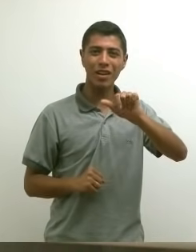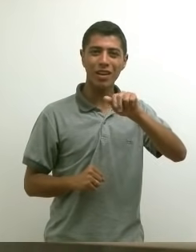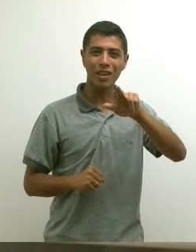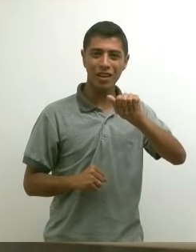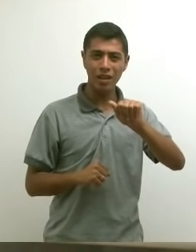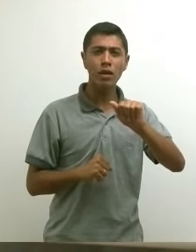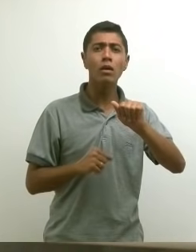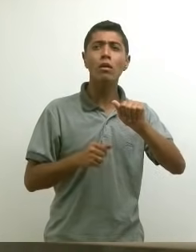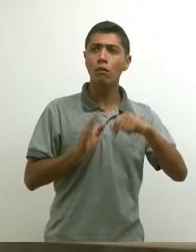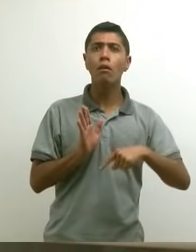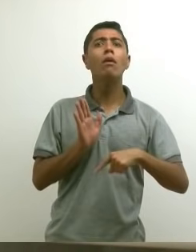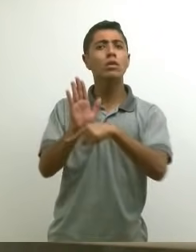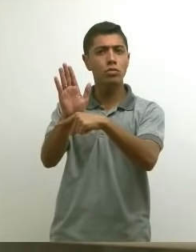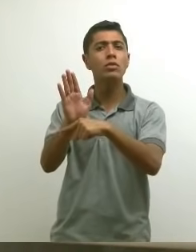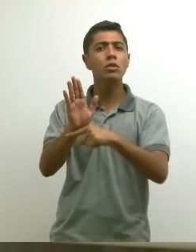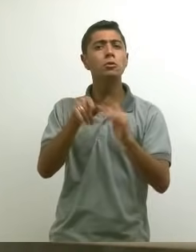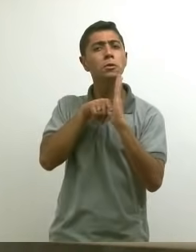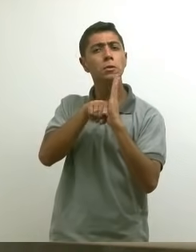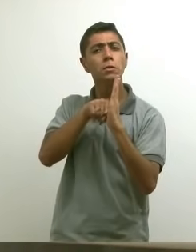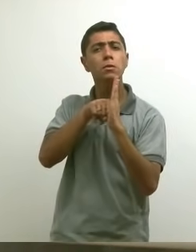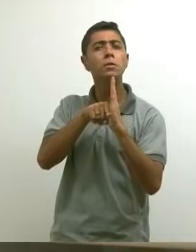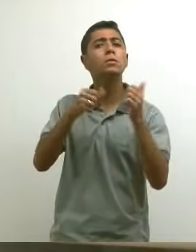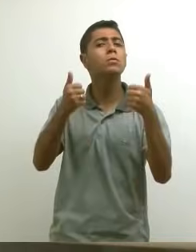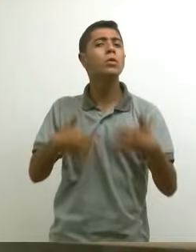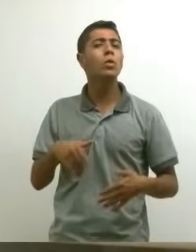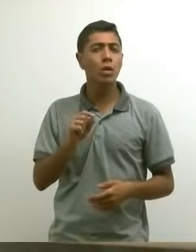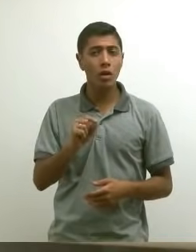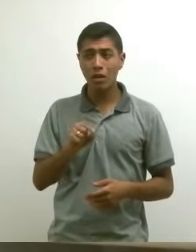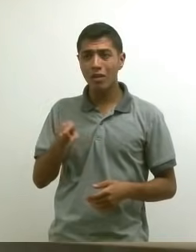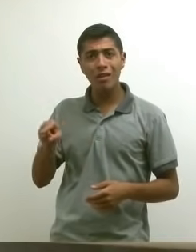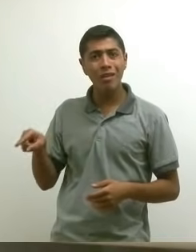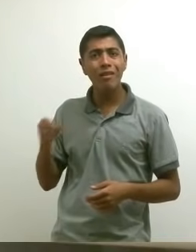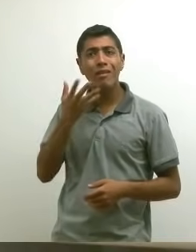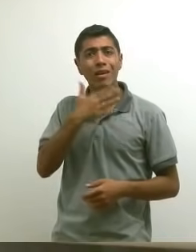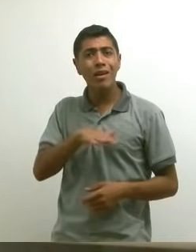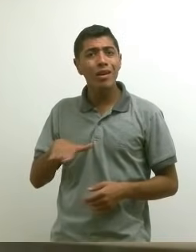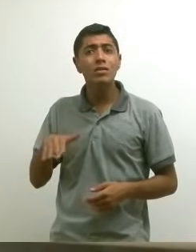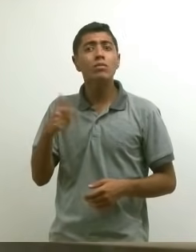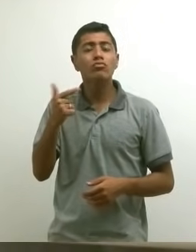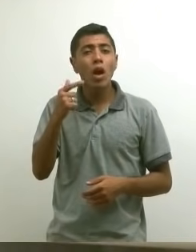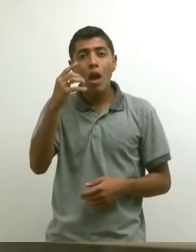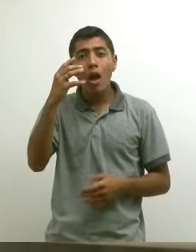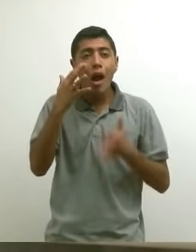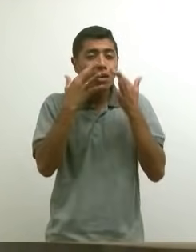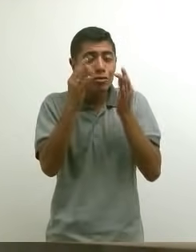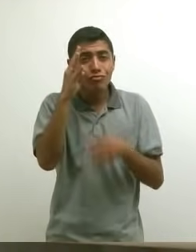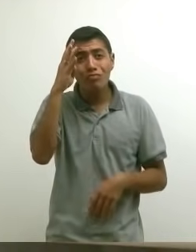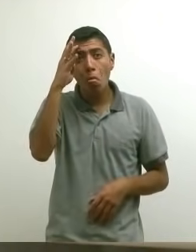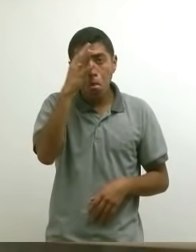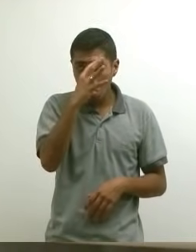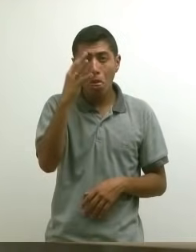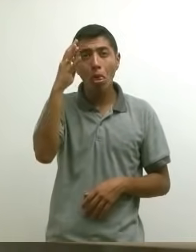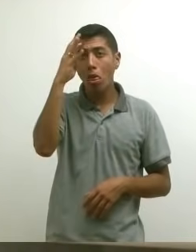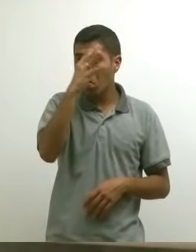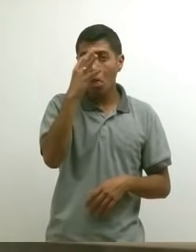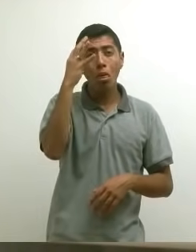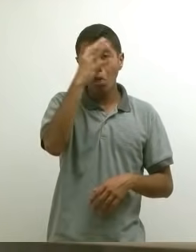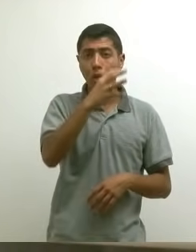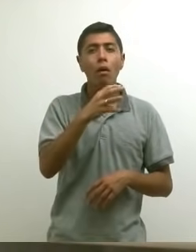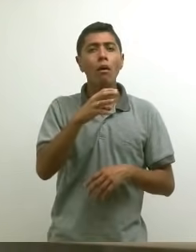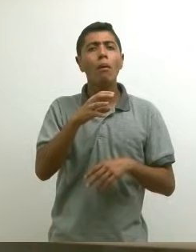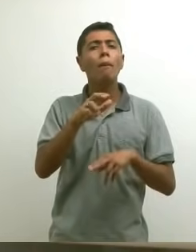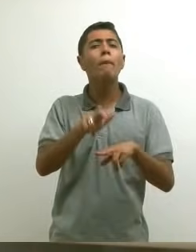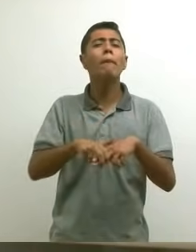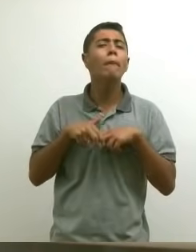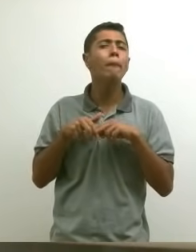déficit de atenção e hiperatividade que não se consegue enxergar onde que vença epidemia se caracteriza agora